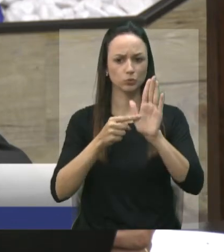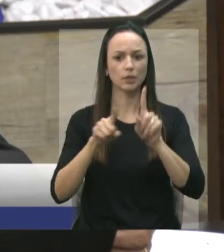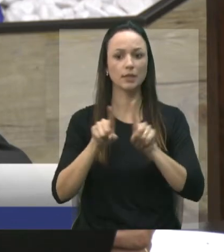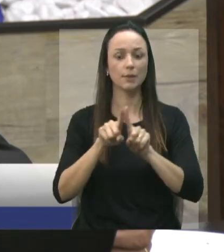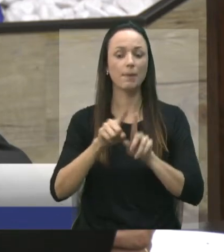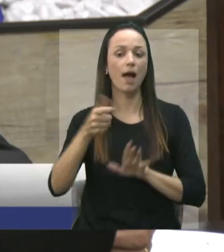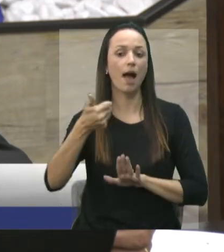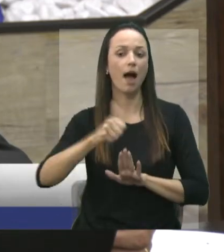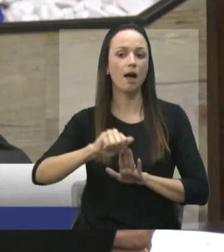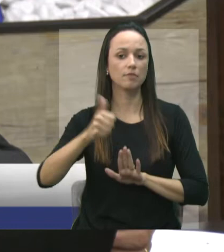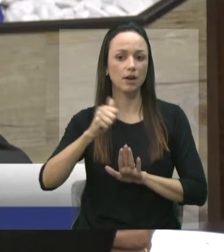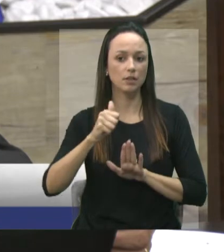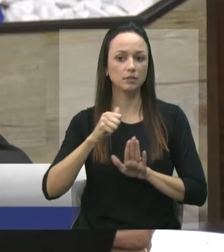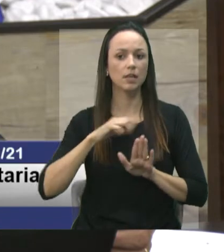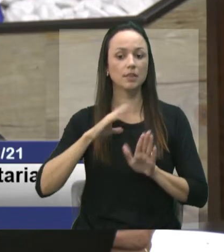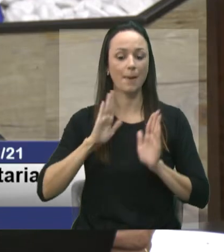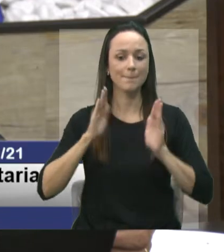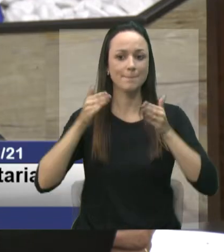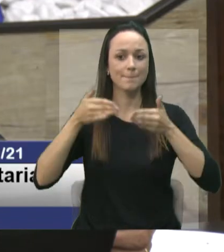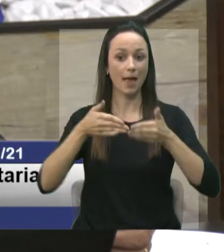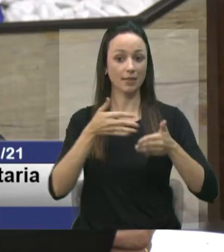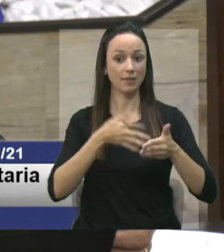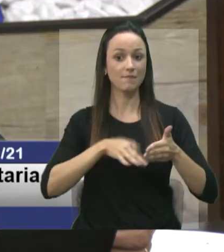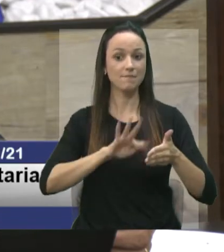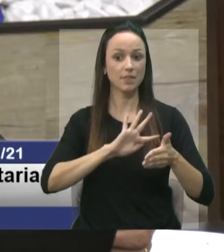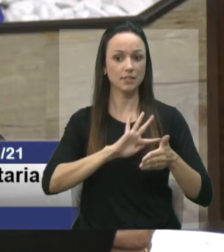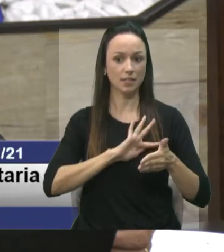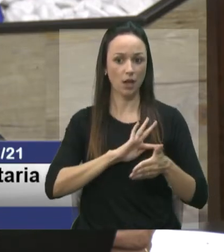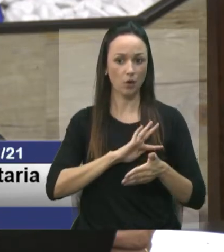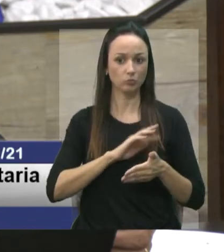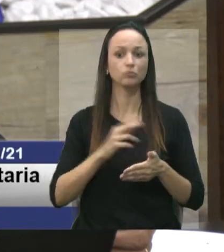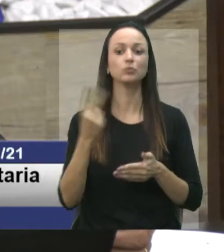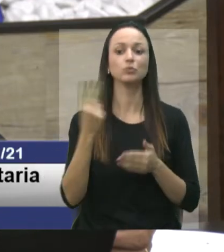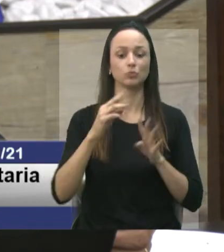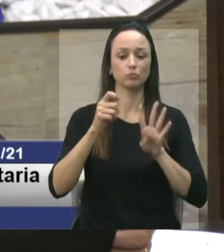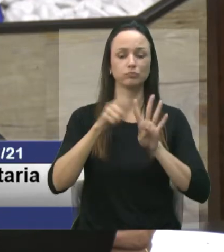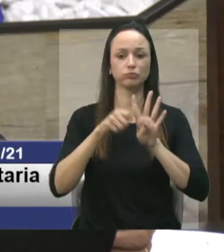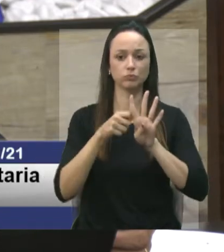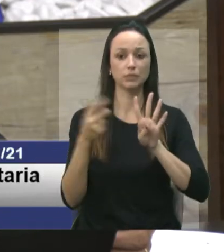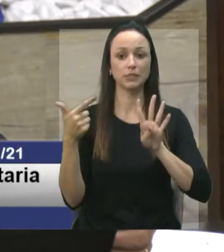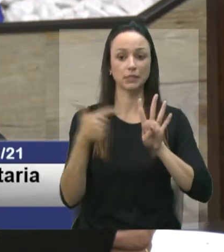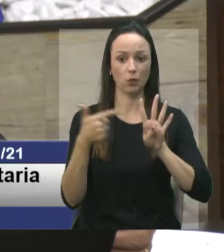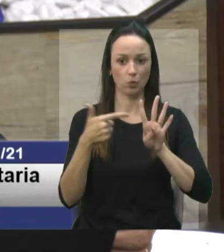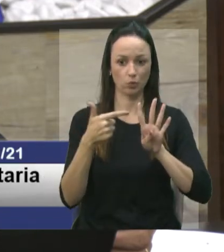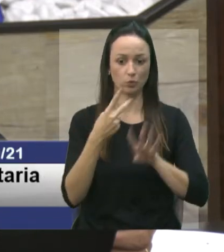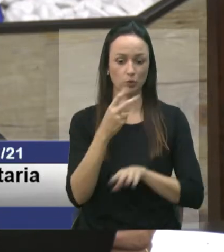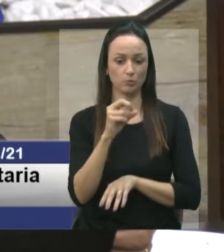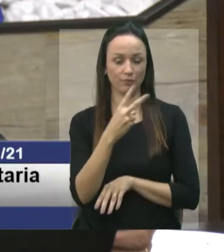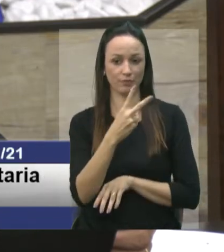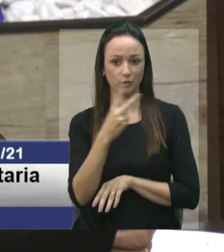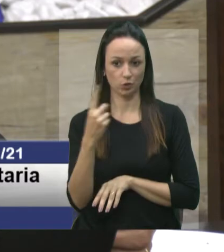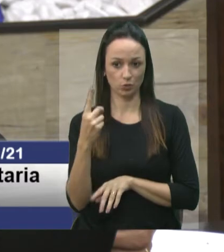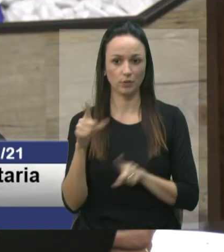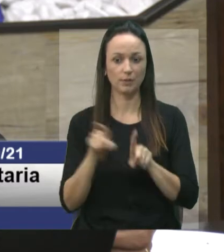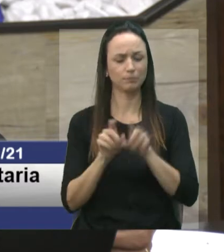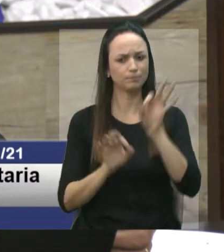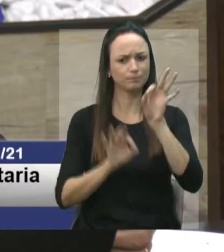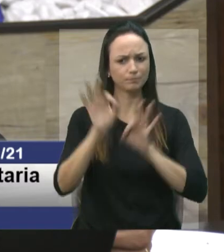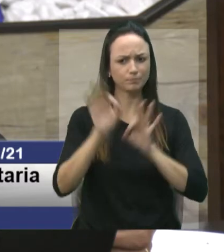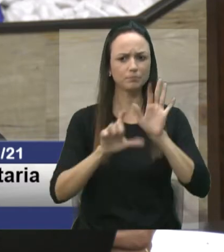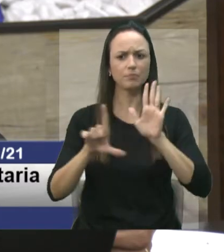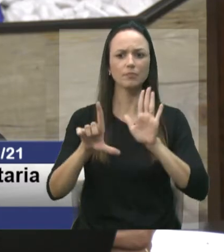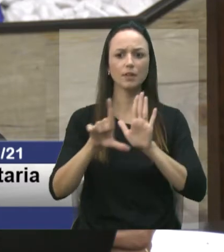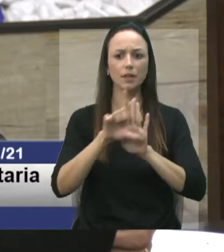do cumprimento das metas fiscais do segundo quadrimestre de 2021 e elaboração da lei orçamentária